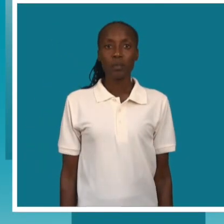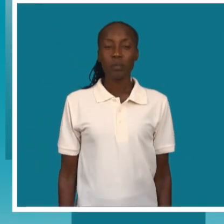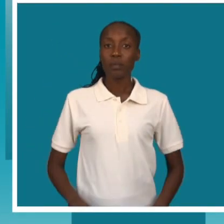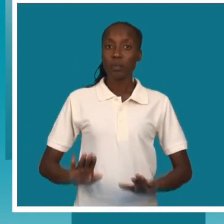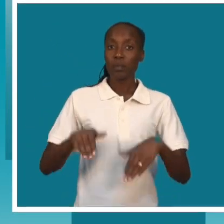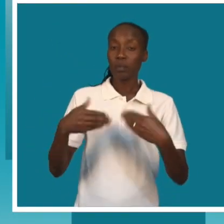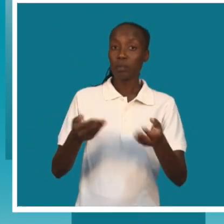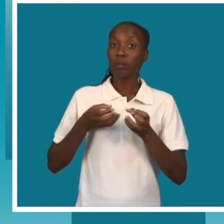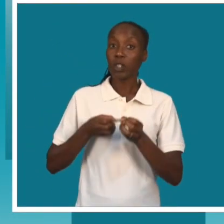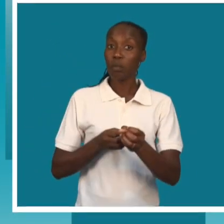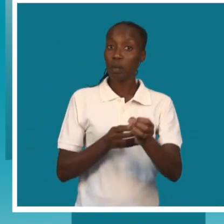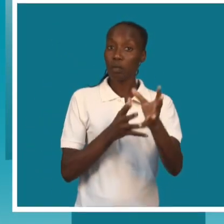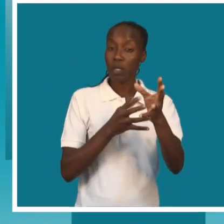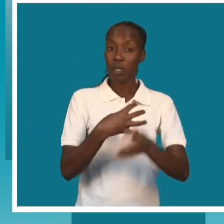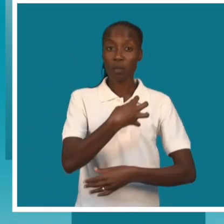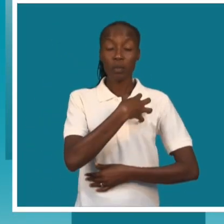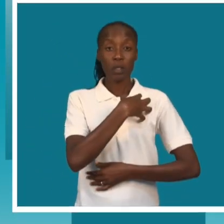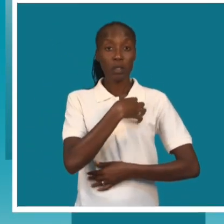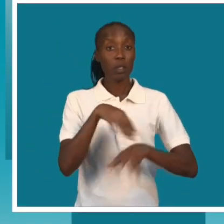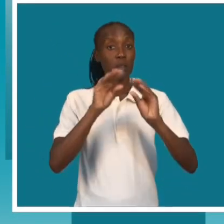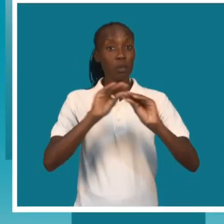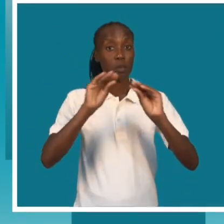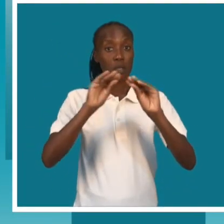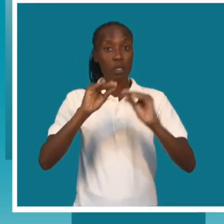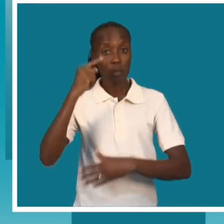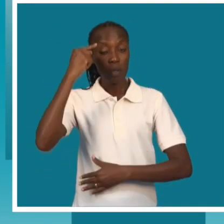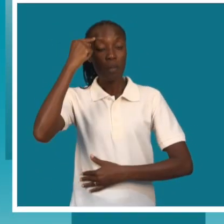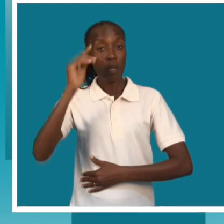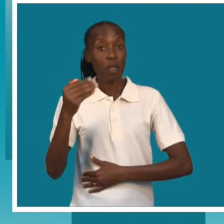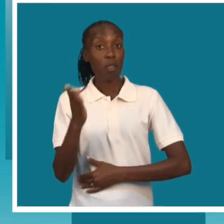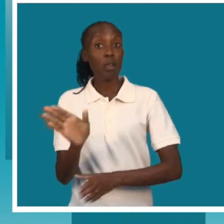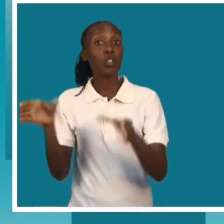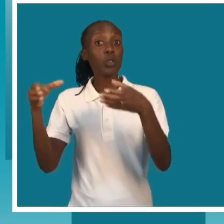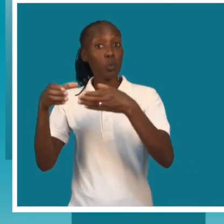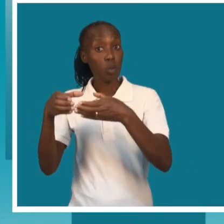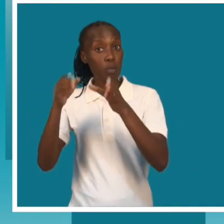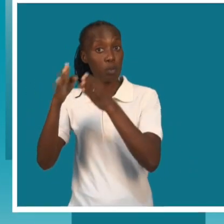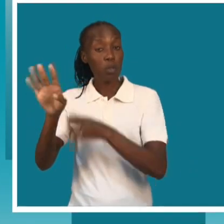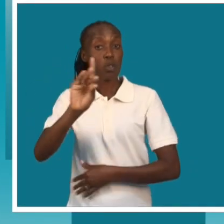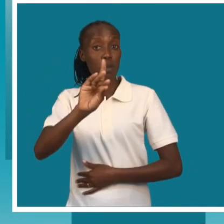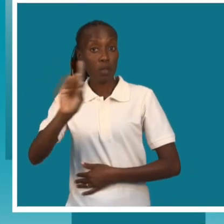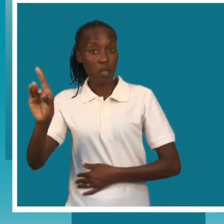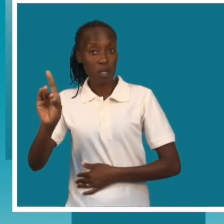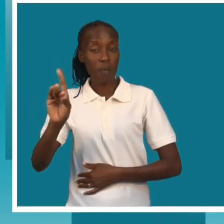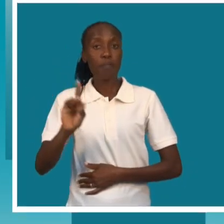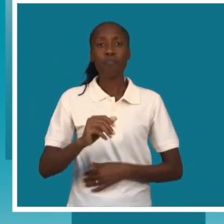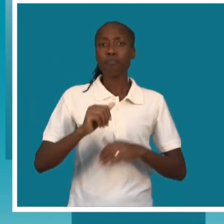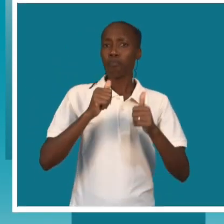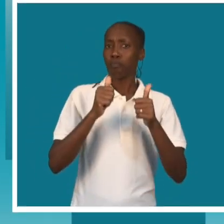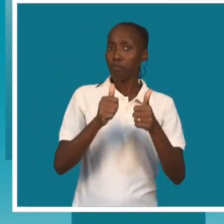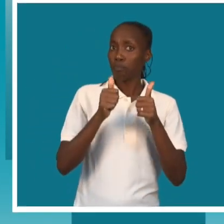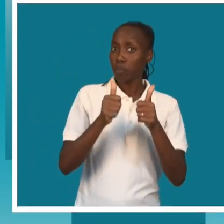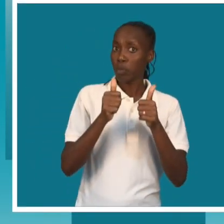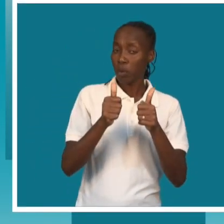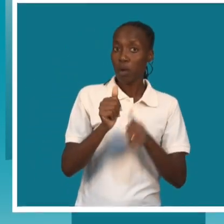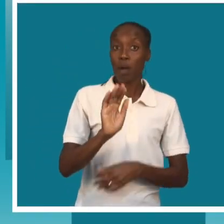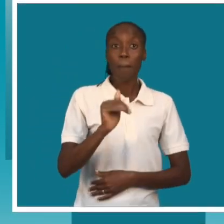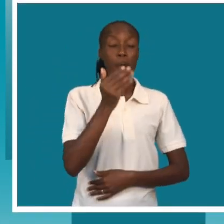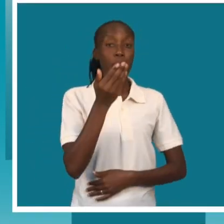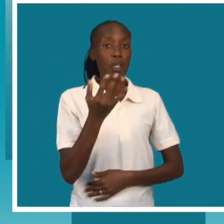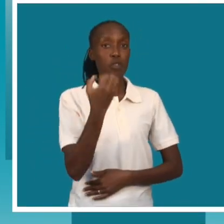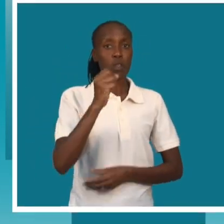Parabenizar o Ministério da Educação por lembrar esta camada vulnerável. Penso que é bom para que eles também